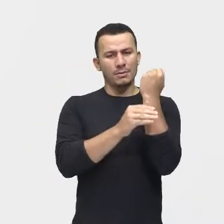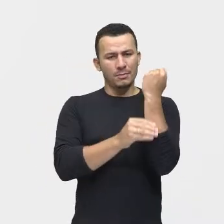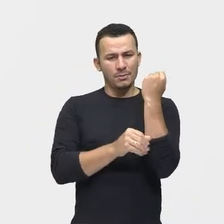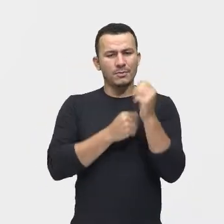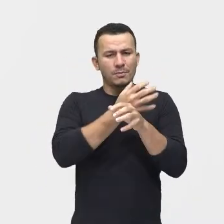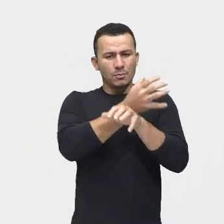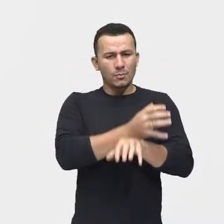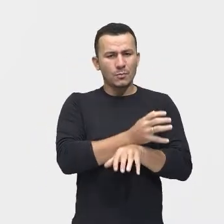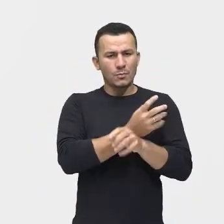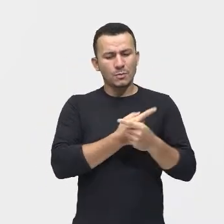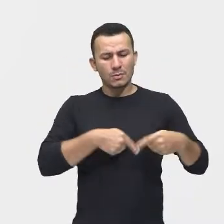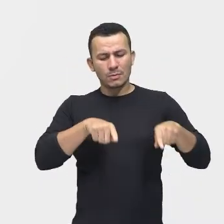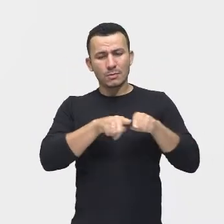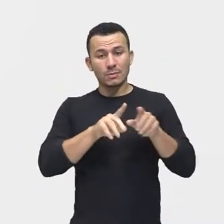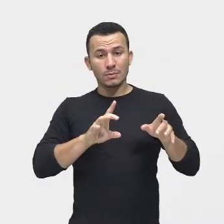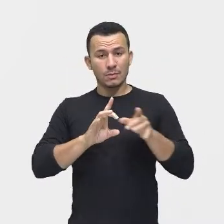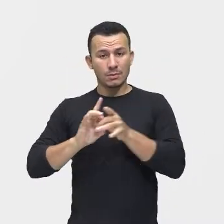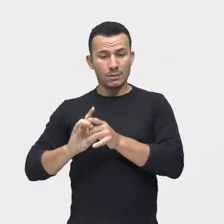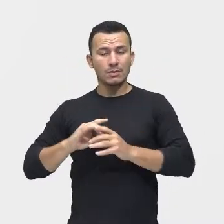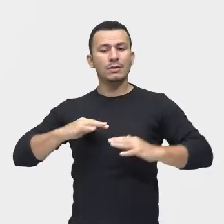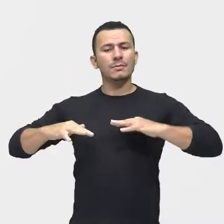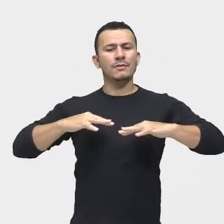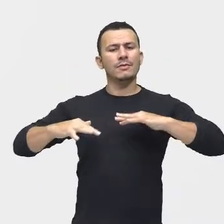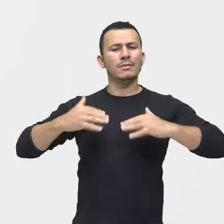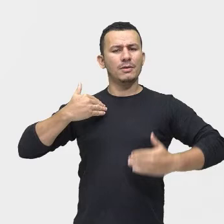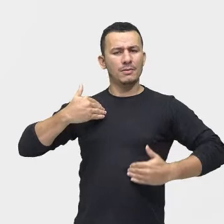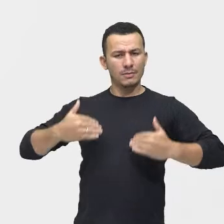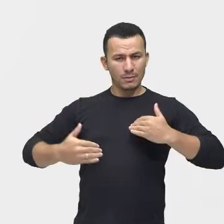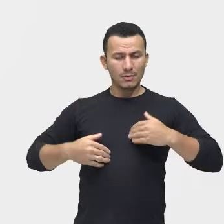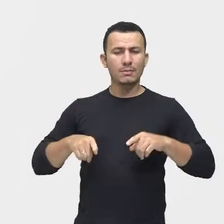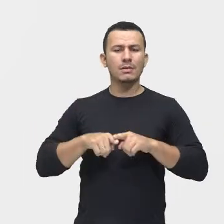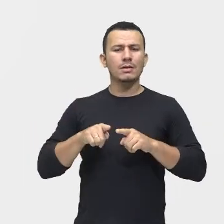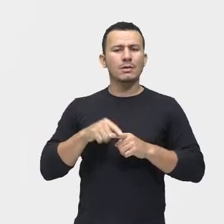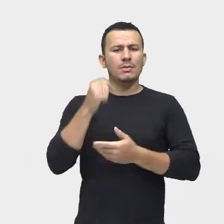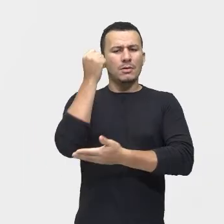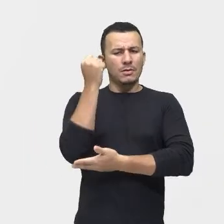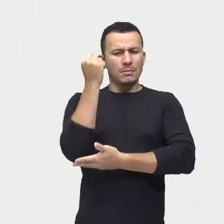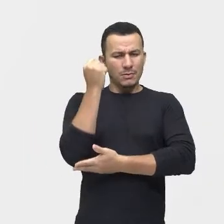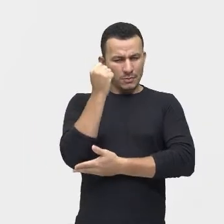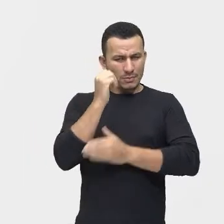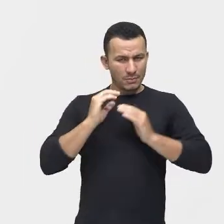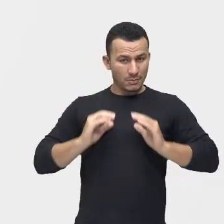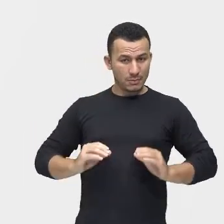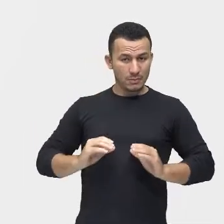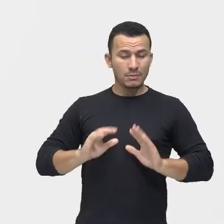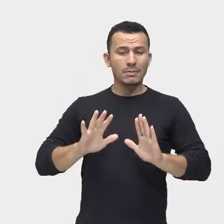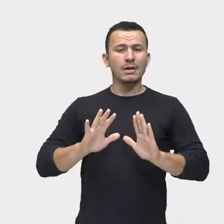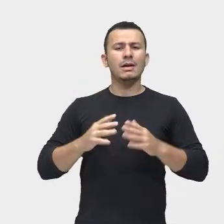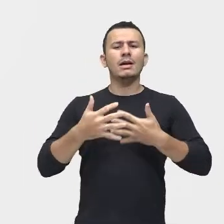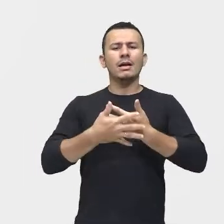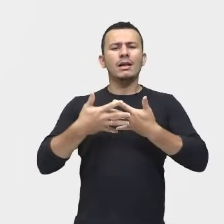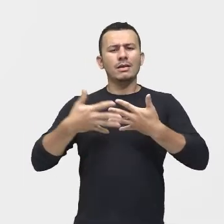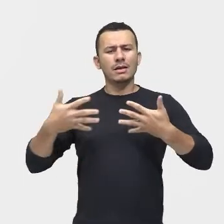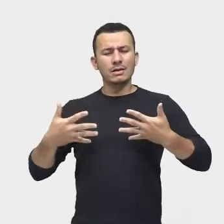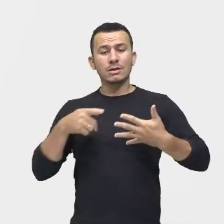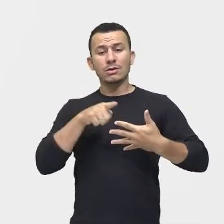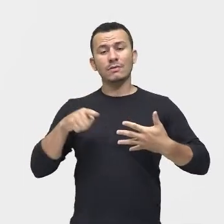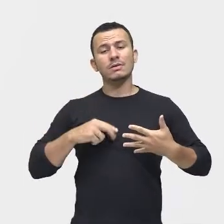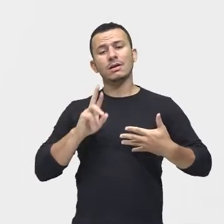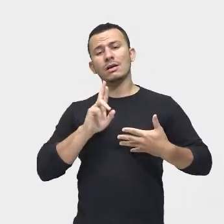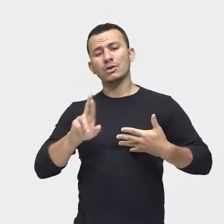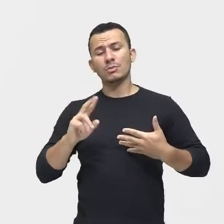músculos associados com os movimentos do nosso corpo e a postura. Sobre esse tecido, marque